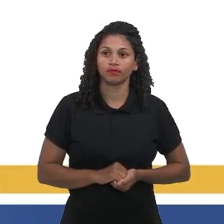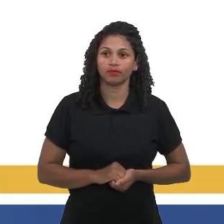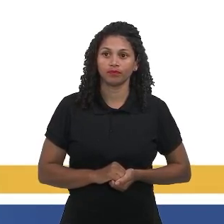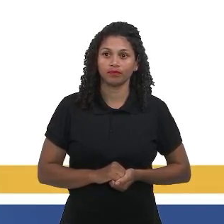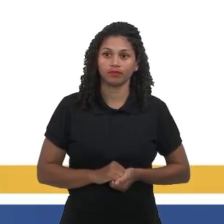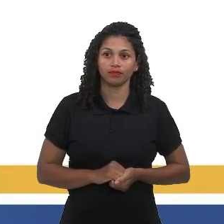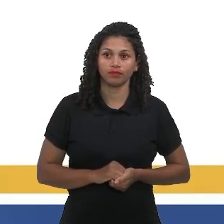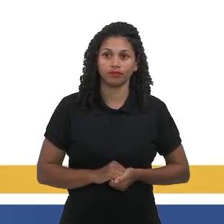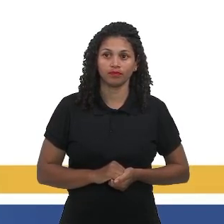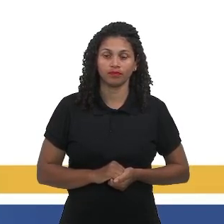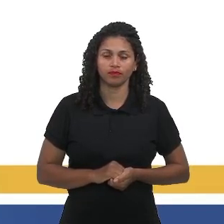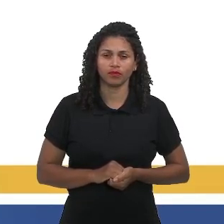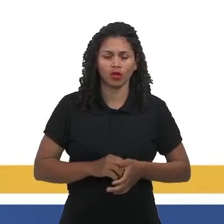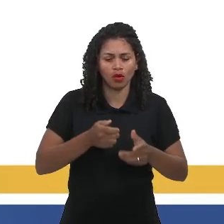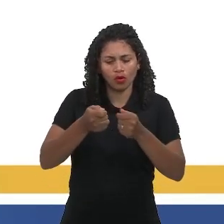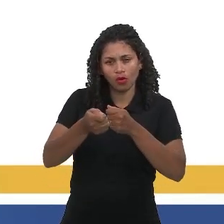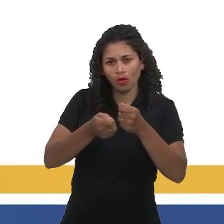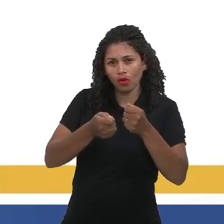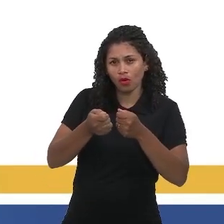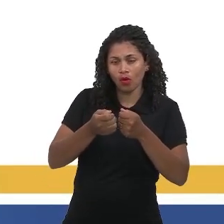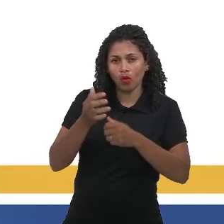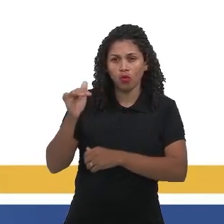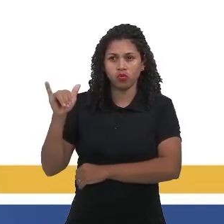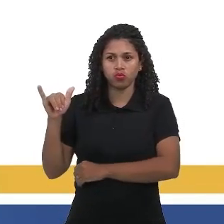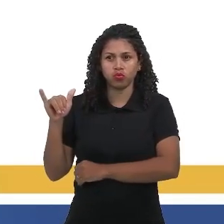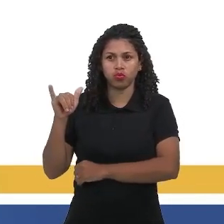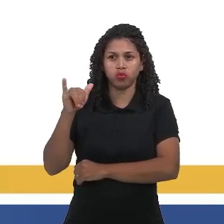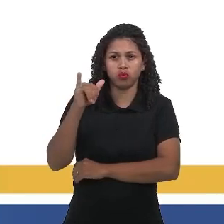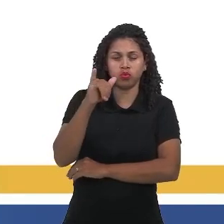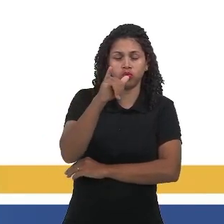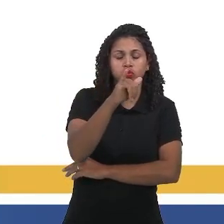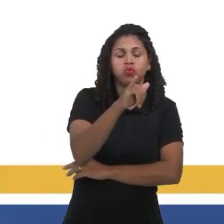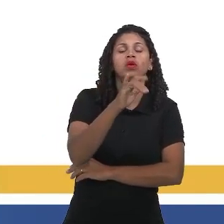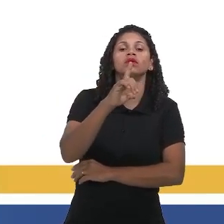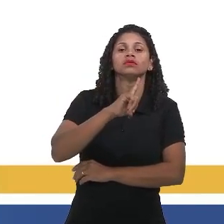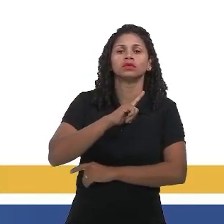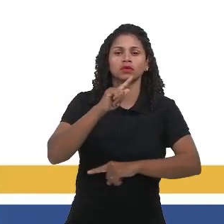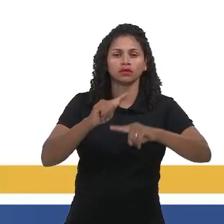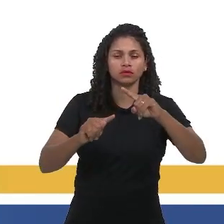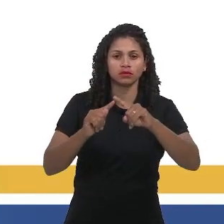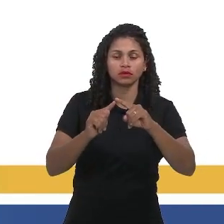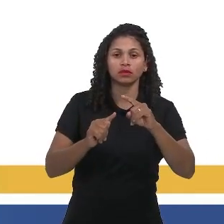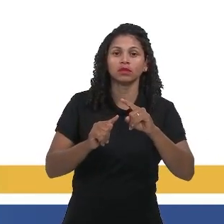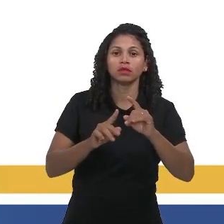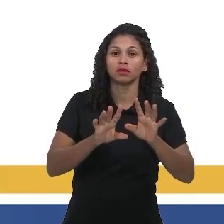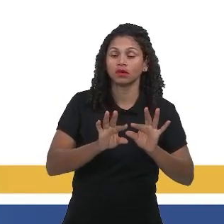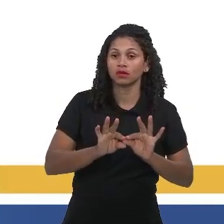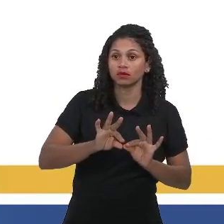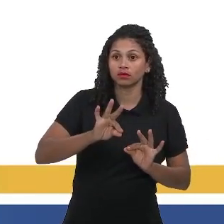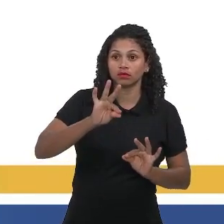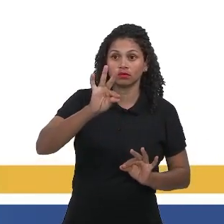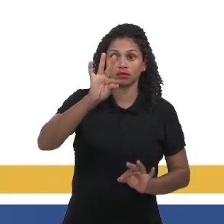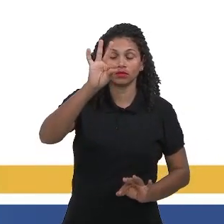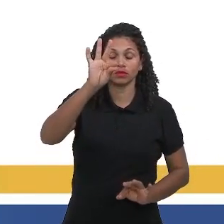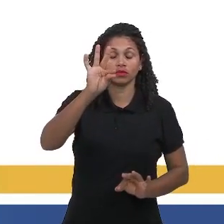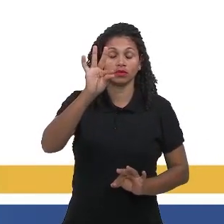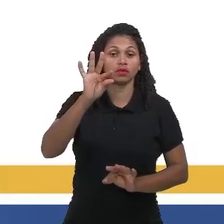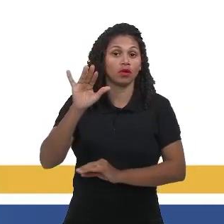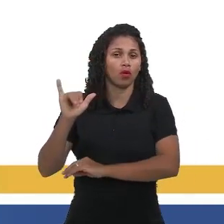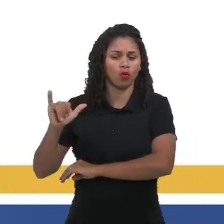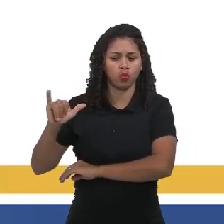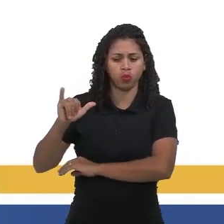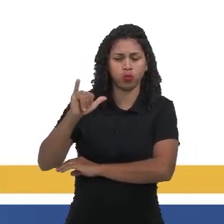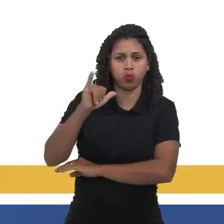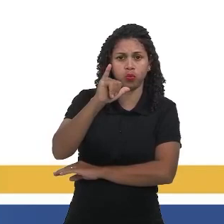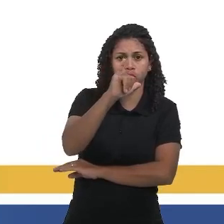lá um controlador de voo dispõe de um instrumento que Descreva a altitude de uma de uma aeronave em voo em função